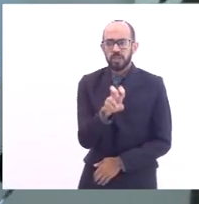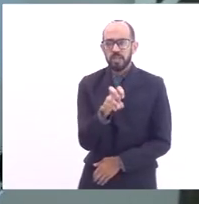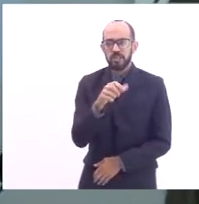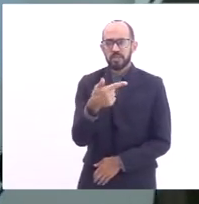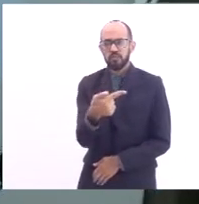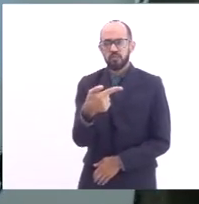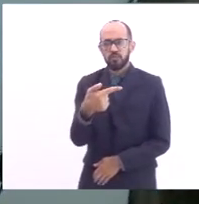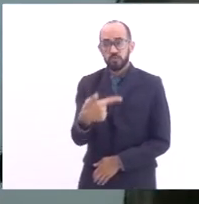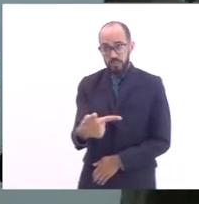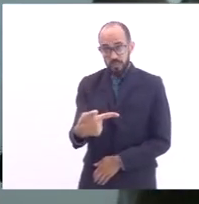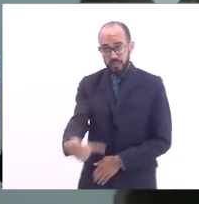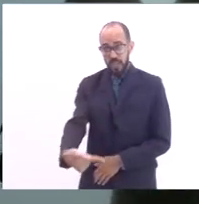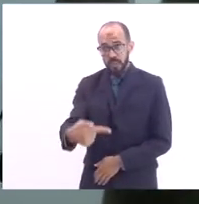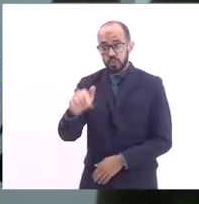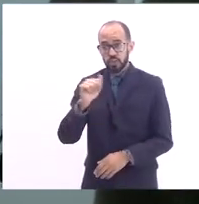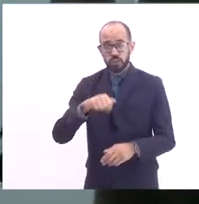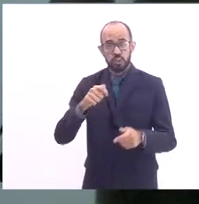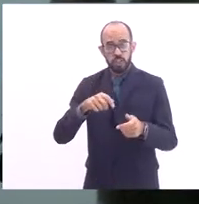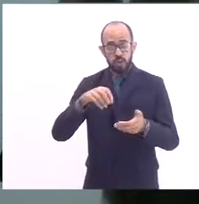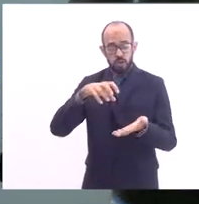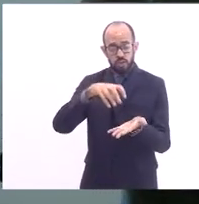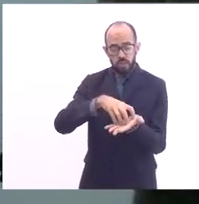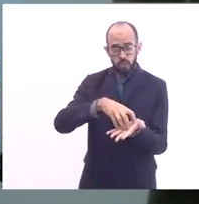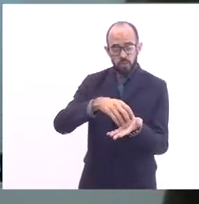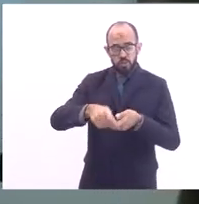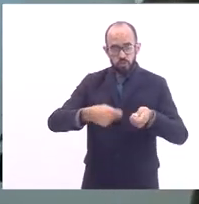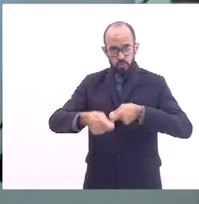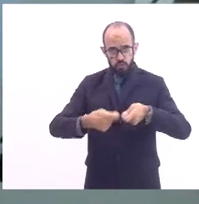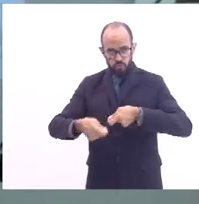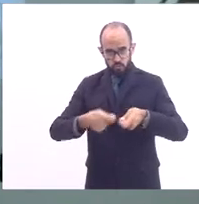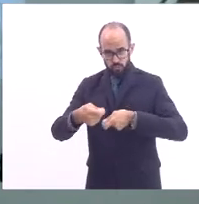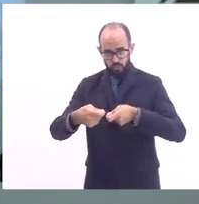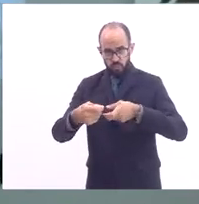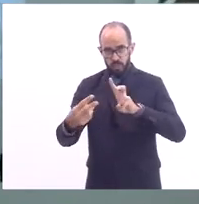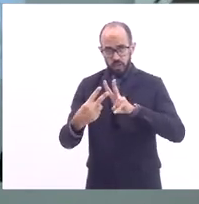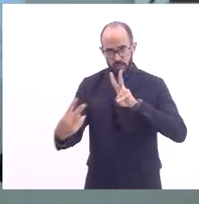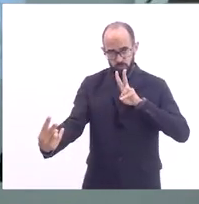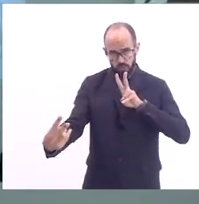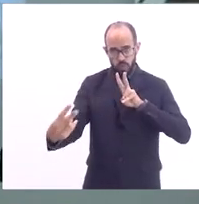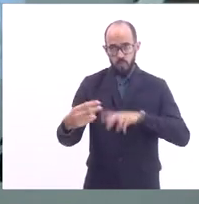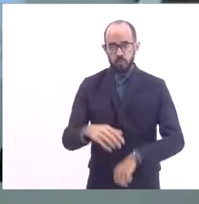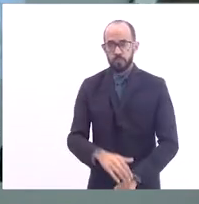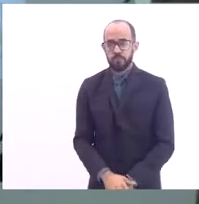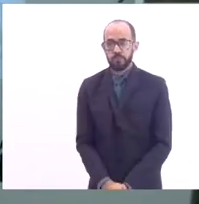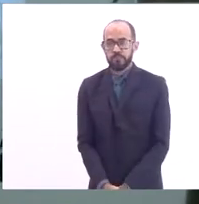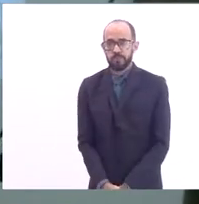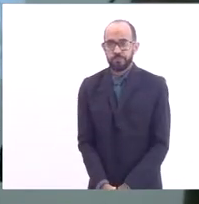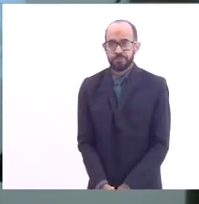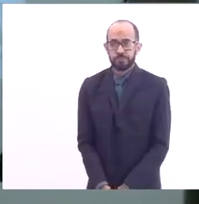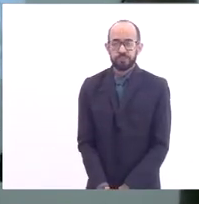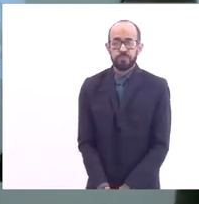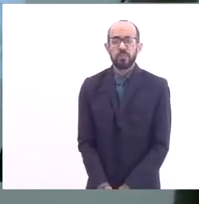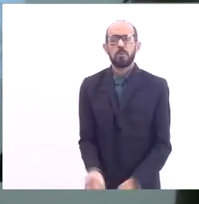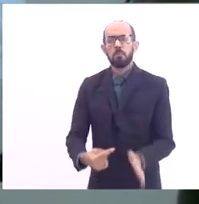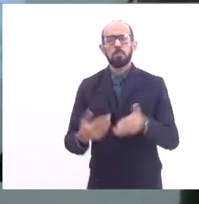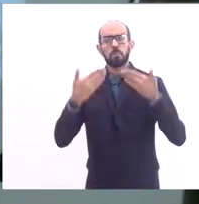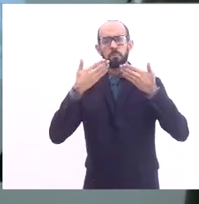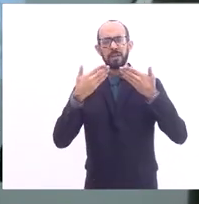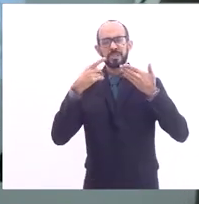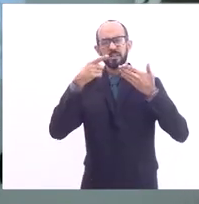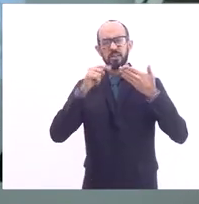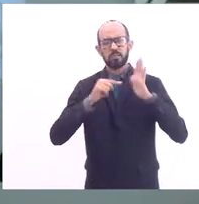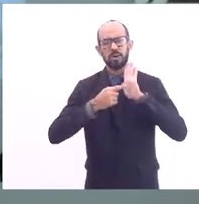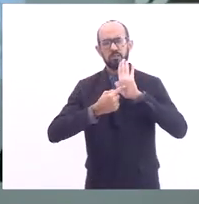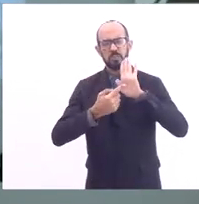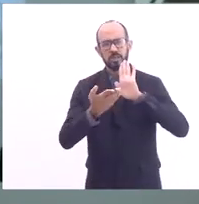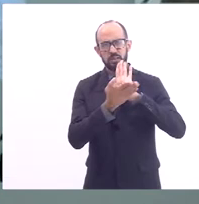controle de média de tensão, que são os nossos equipamentos telecomandados. Por favor. Aqui, trazendo um pouquinho para todos vocês, somente